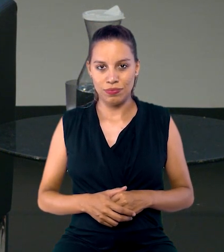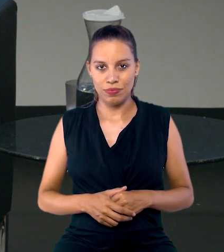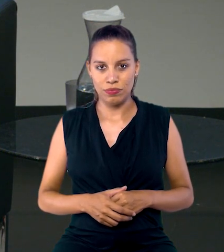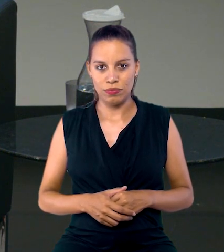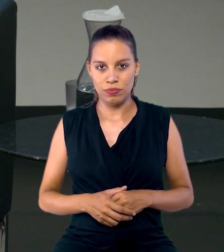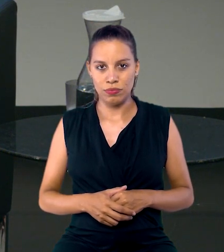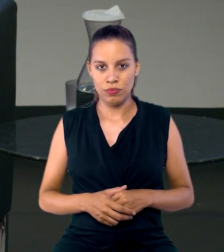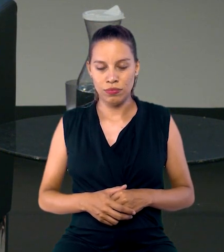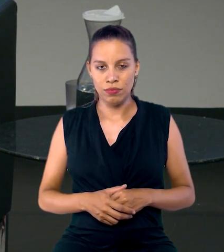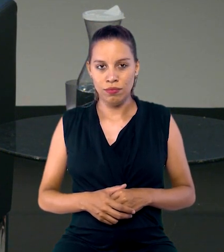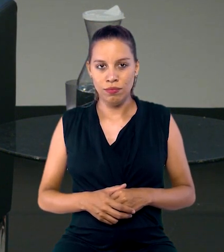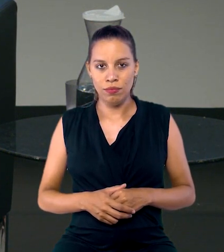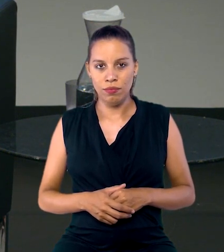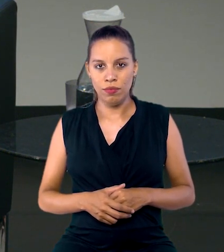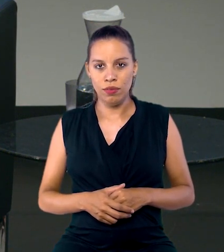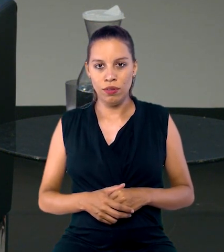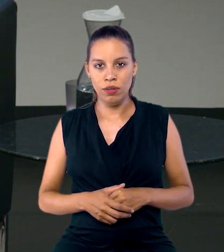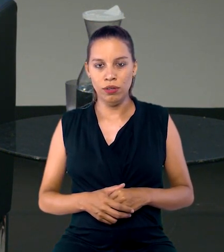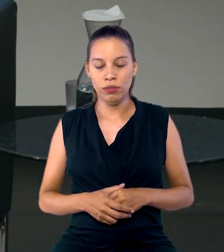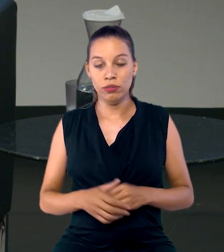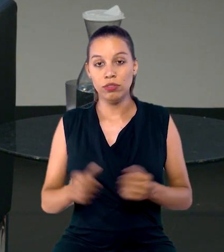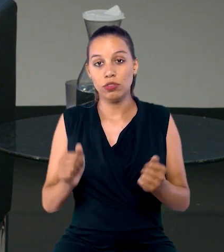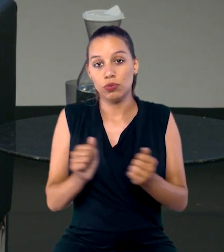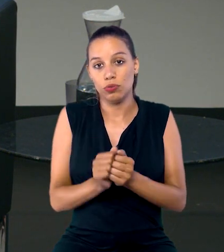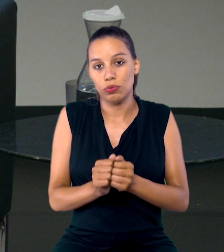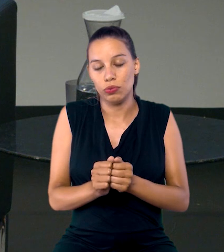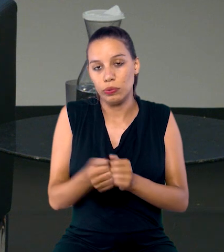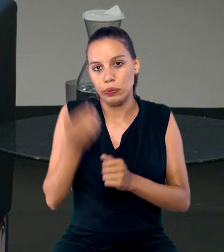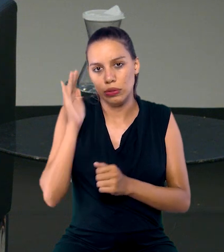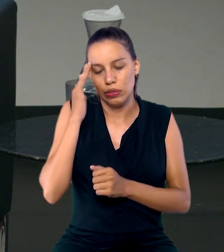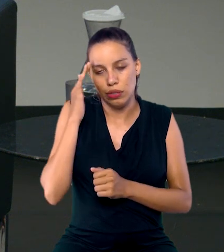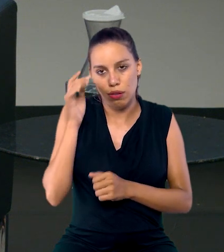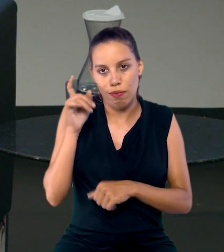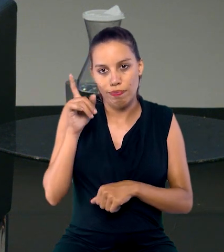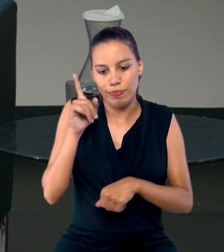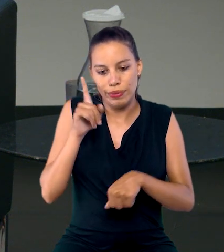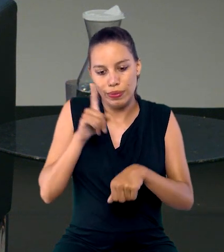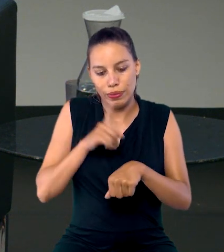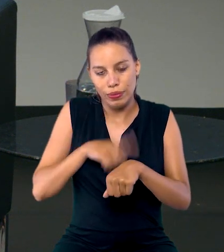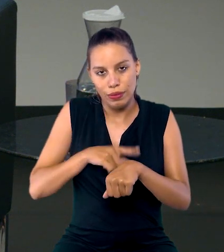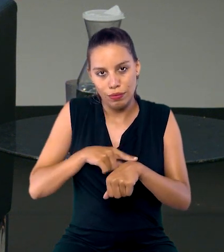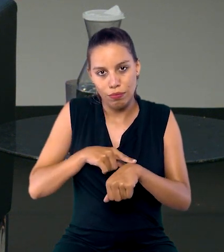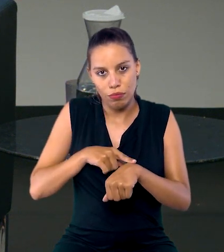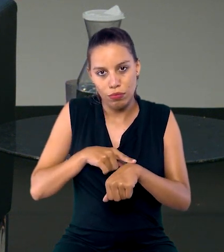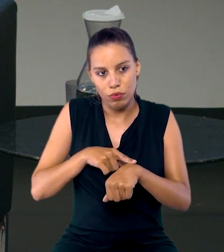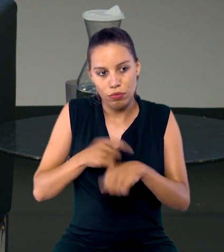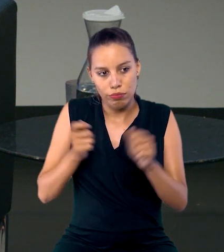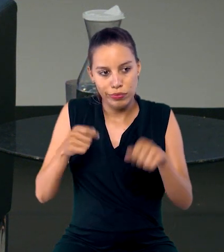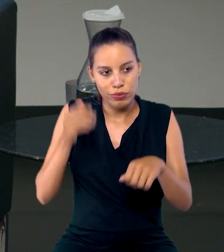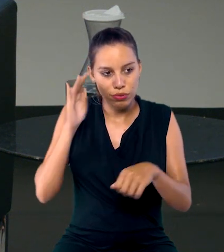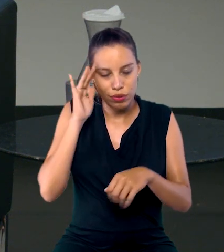que junto com esse entendimento de tempo, tem o entendimento do que é floresta.